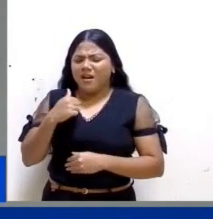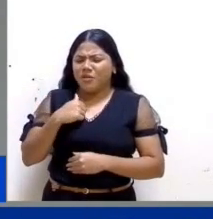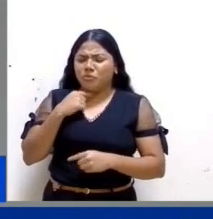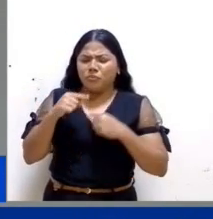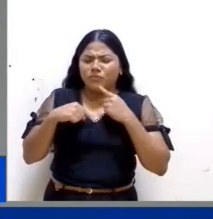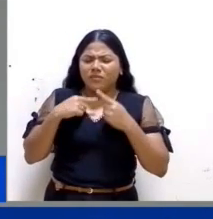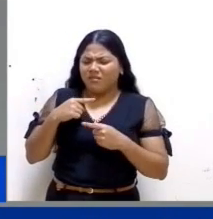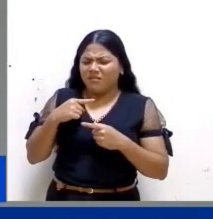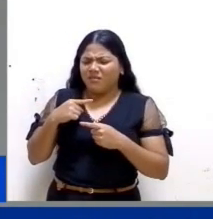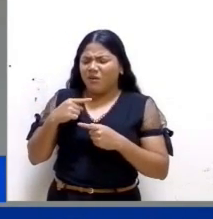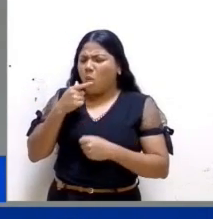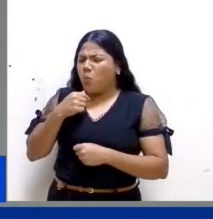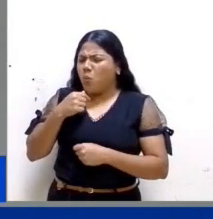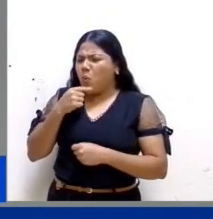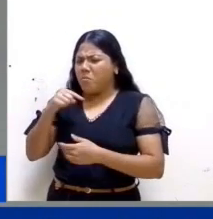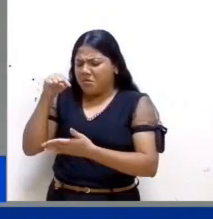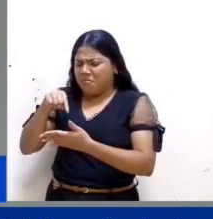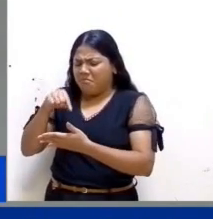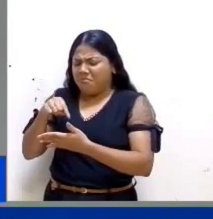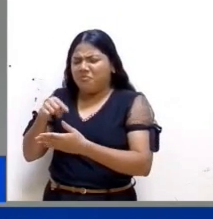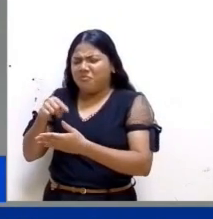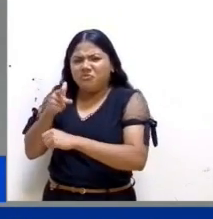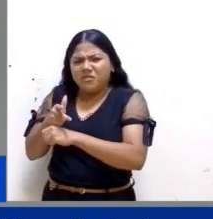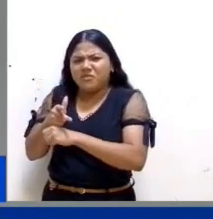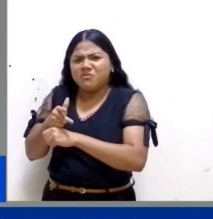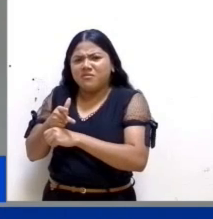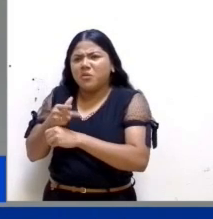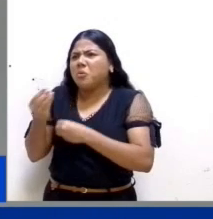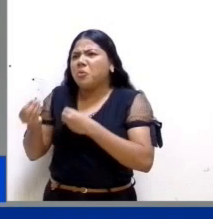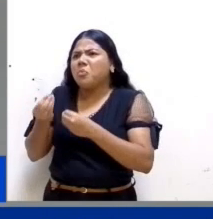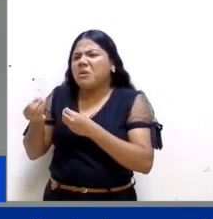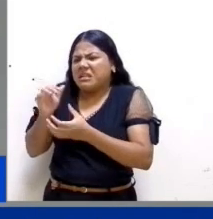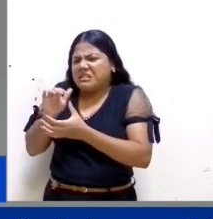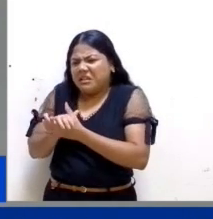gente? Eu não vejo isso. Um homem casado não namora, não.